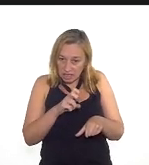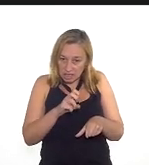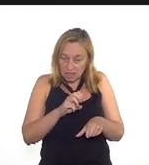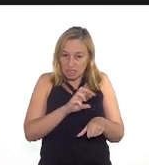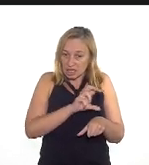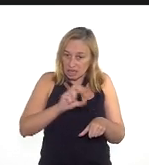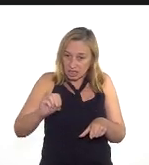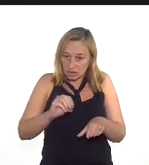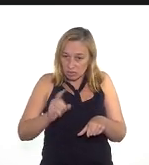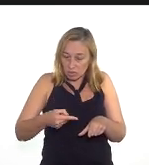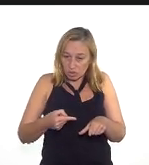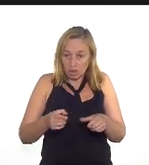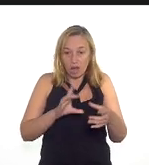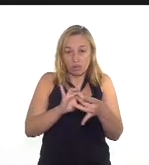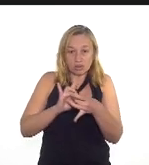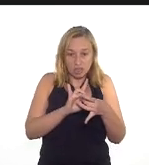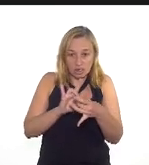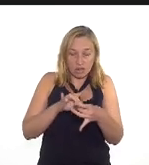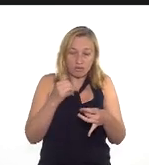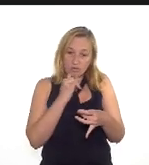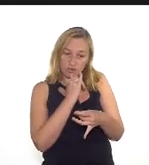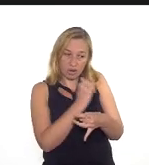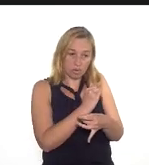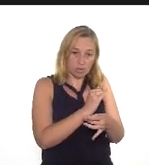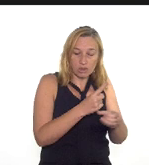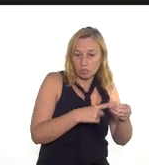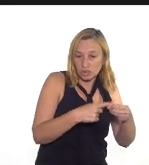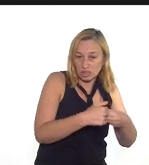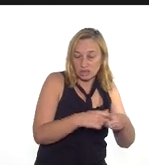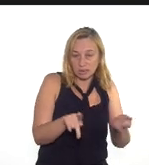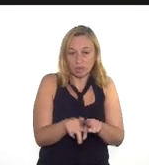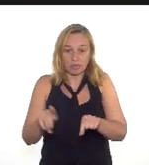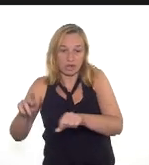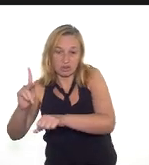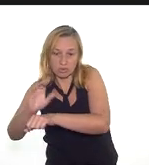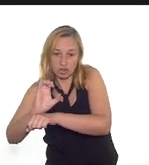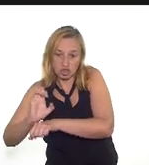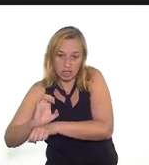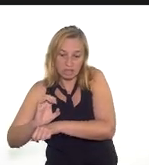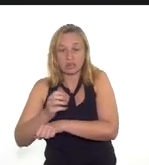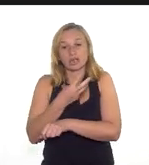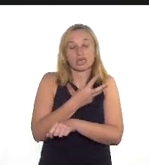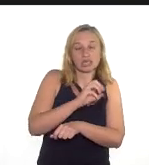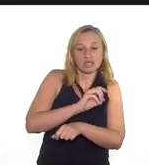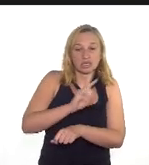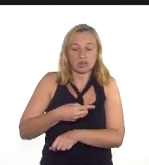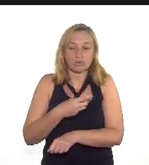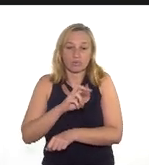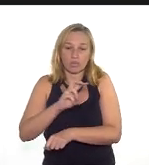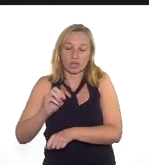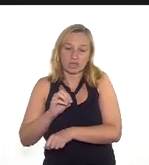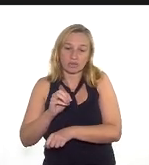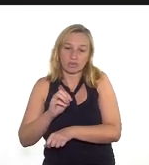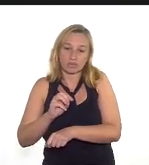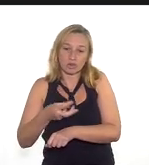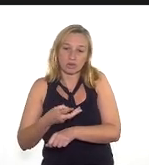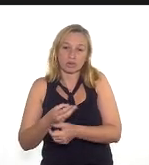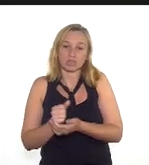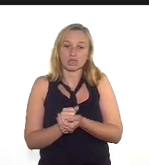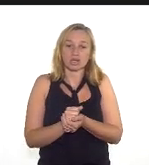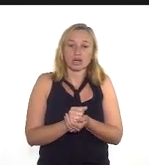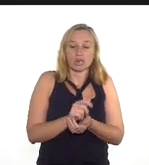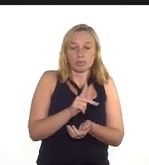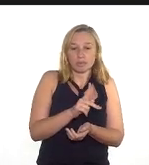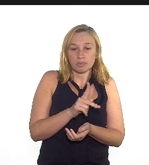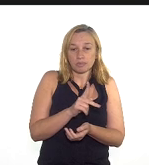porque agora a União declinou, né? Seria só para os municípios e para o Estado, 350 milhões. E a gente instaria a PGE, para